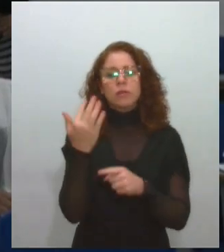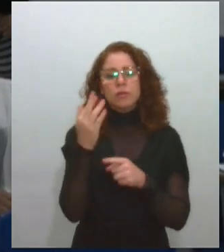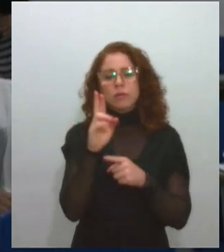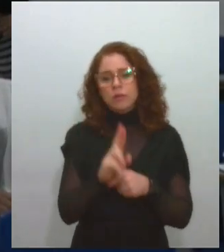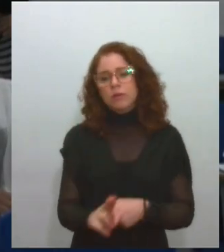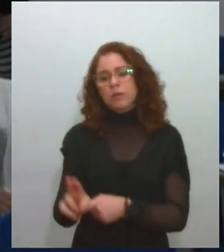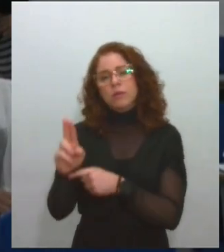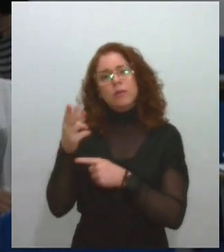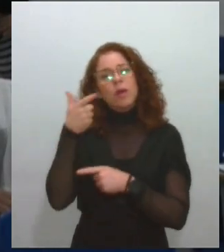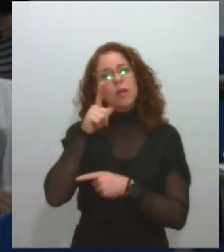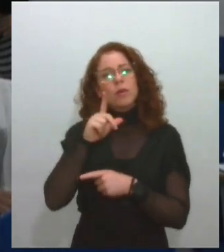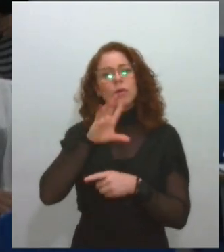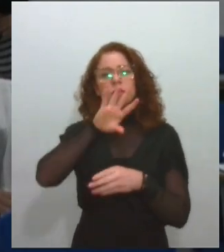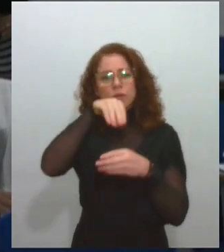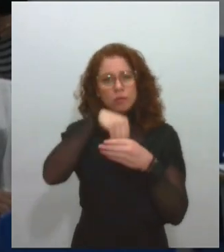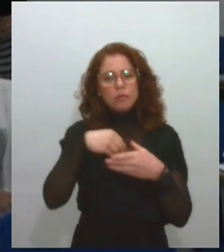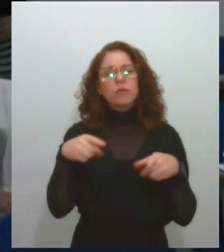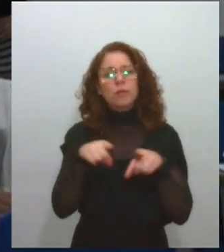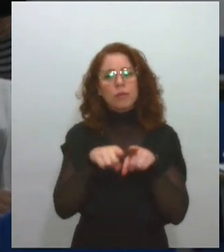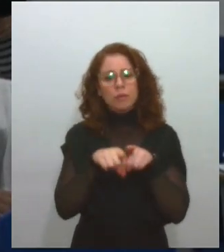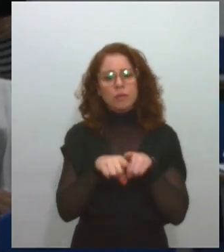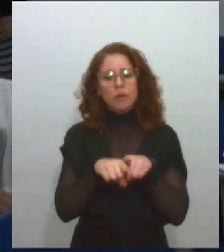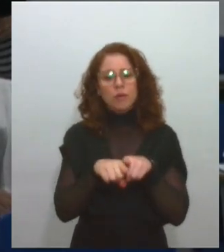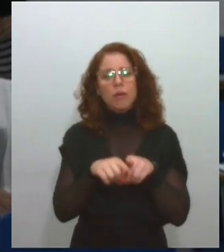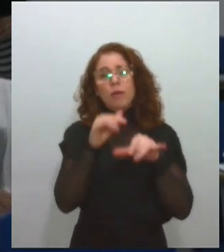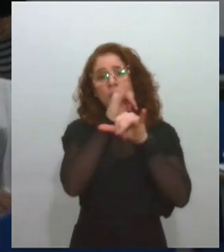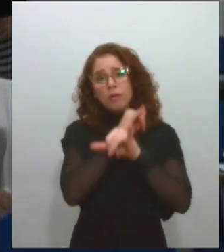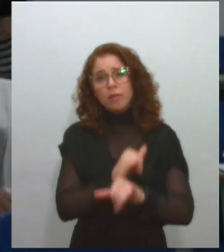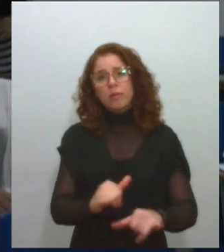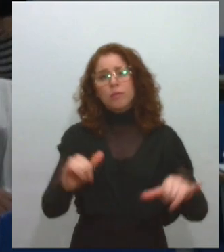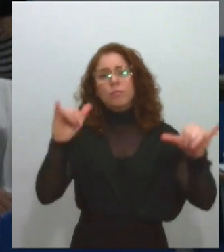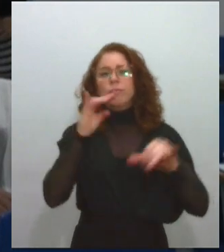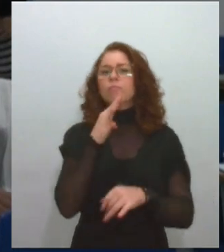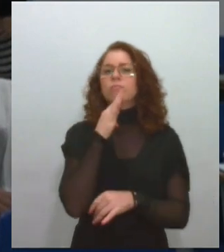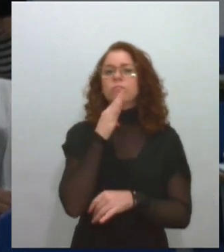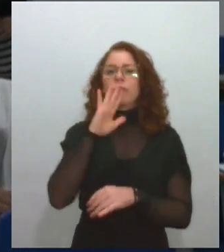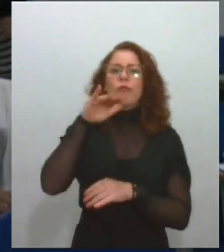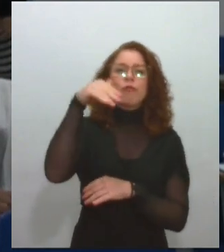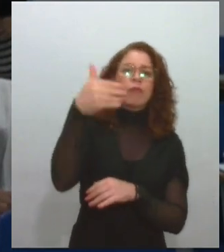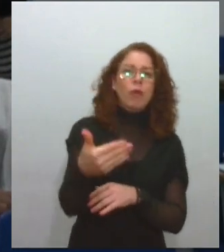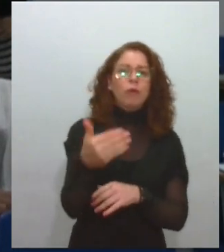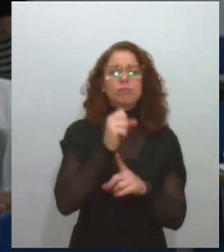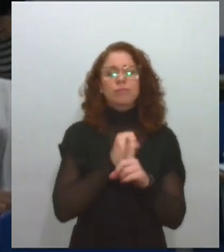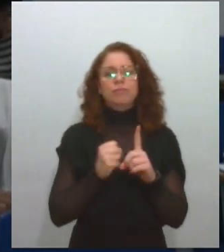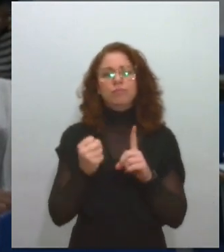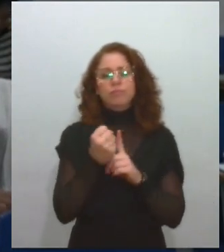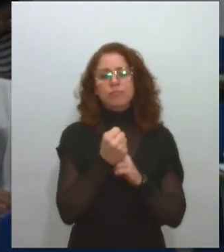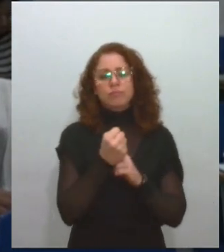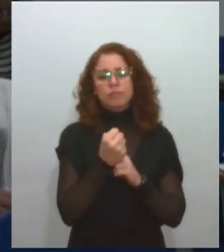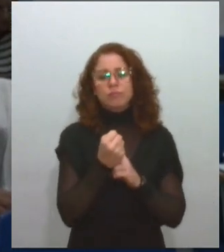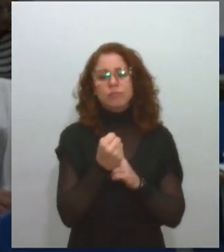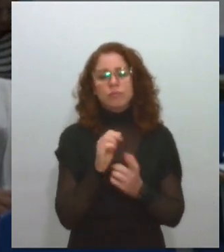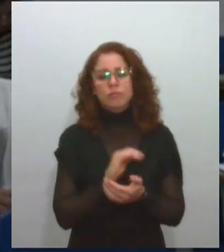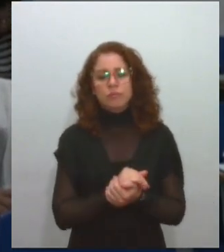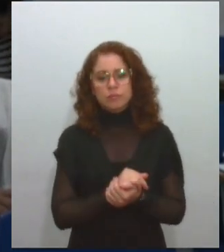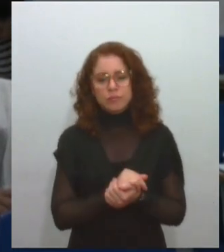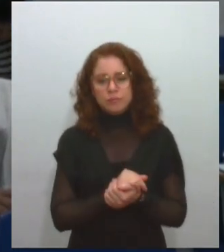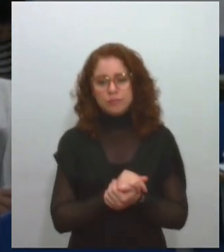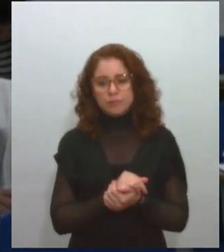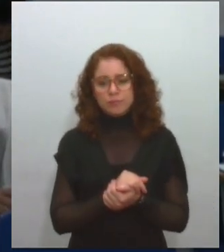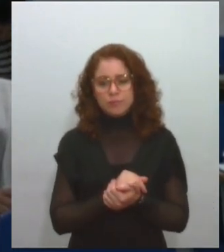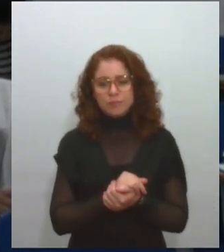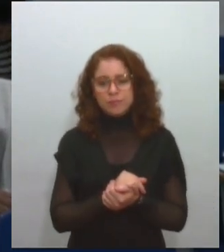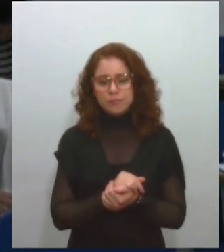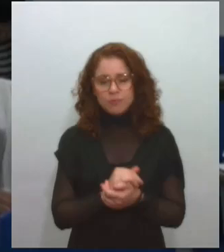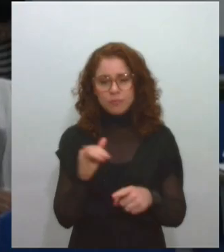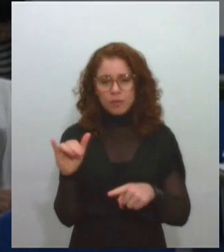contribua também nesse sentido de levar o conhecimento também para outros aspectos a partir desse instrumento, né, que